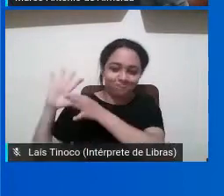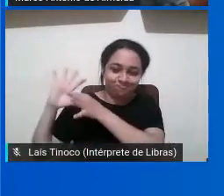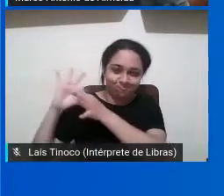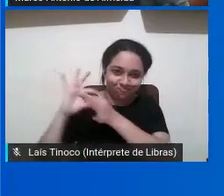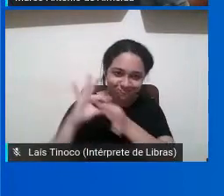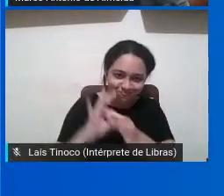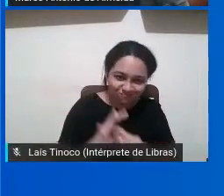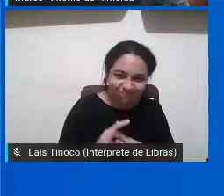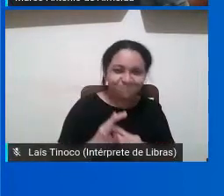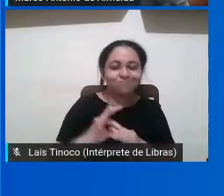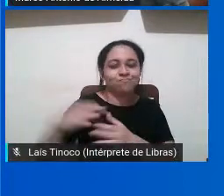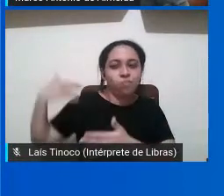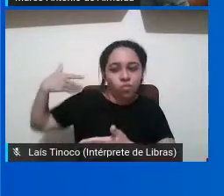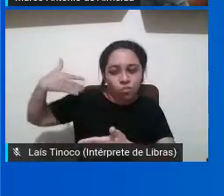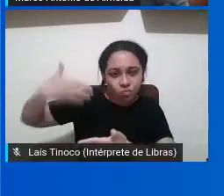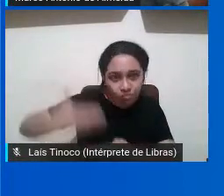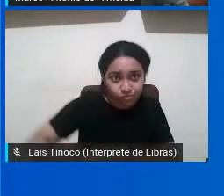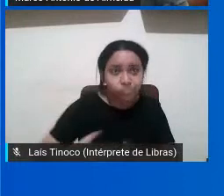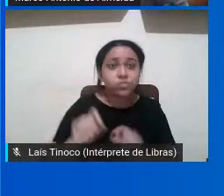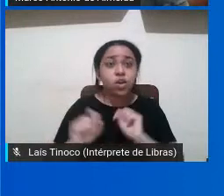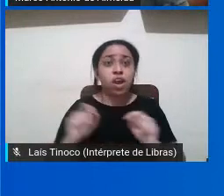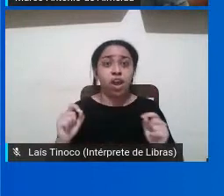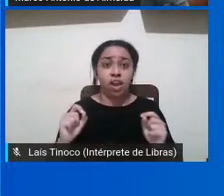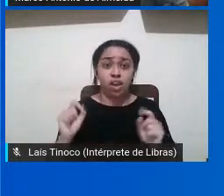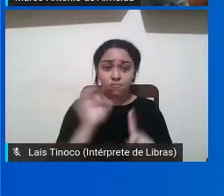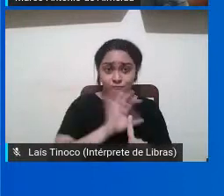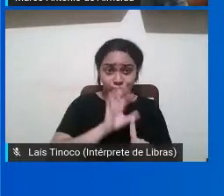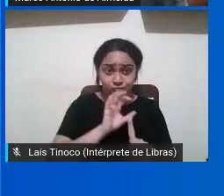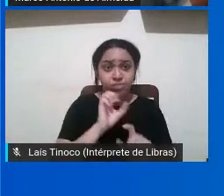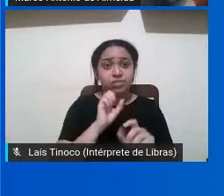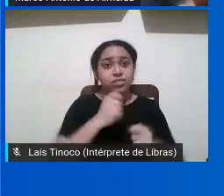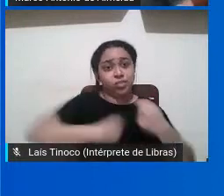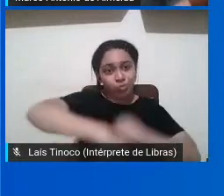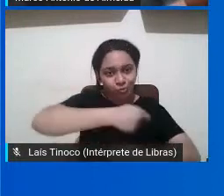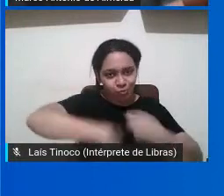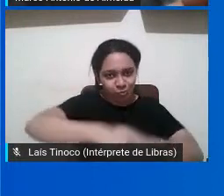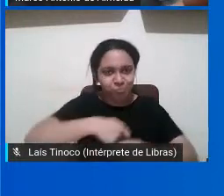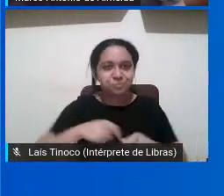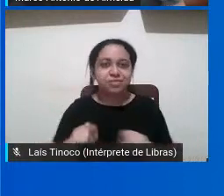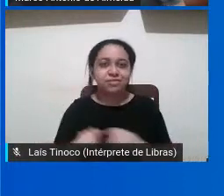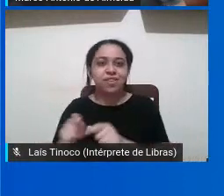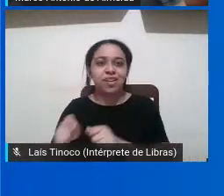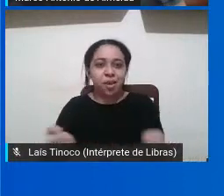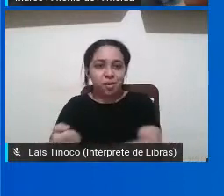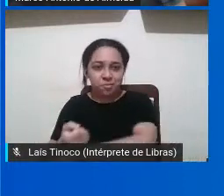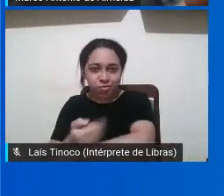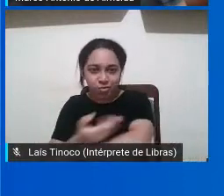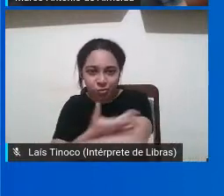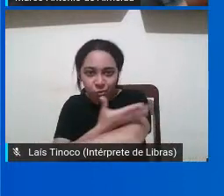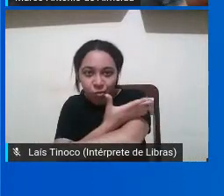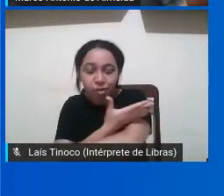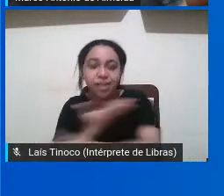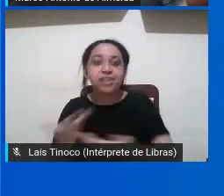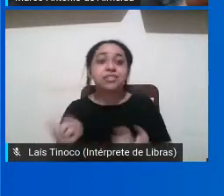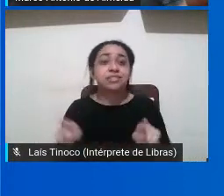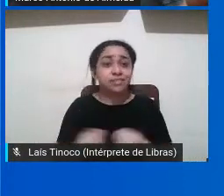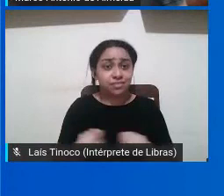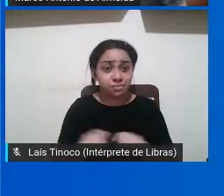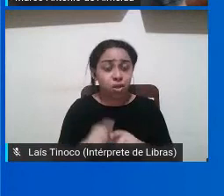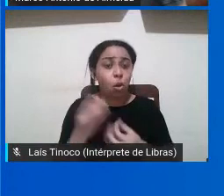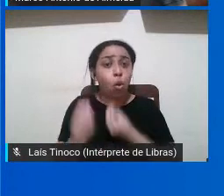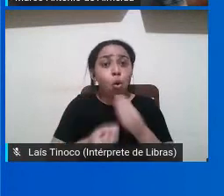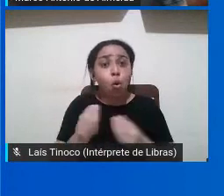envolve condições econômicas condições educacionais e também a maneira pela qual a comunidade